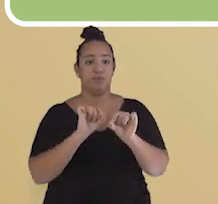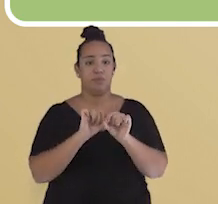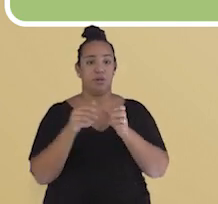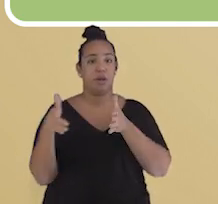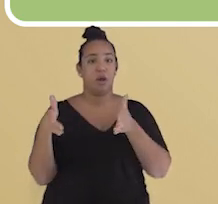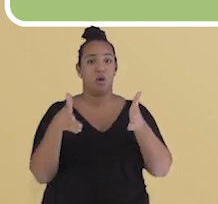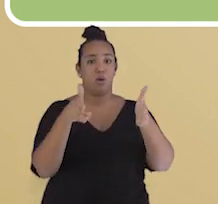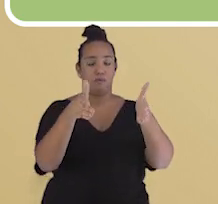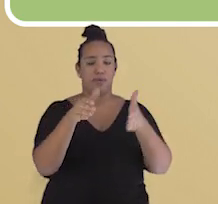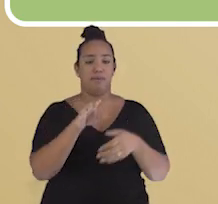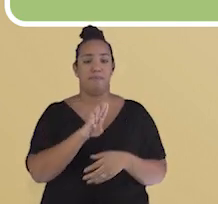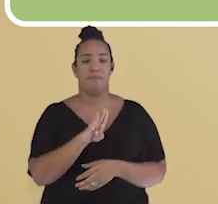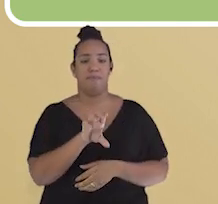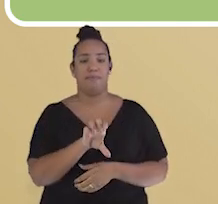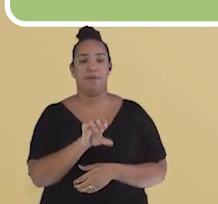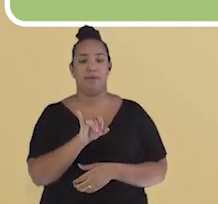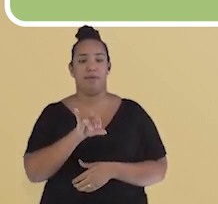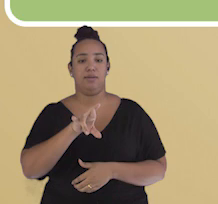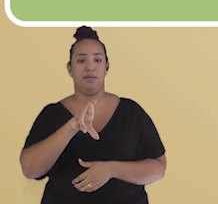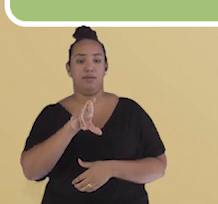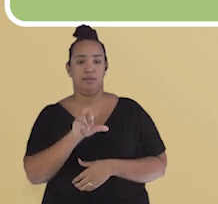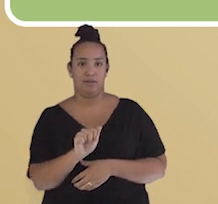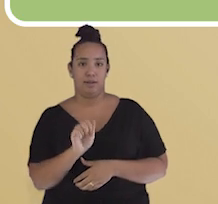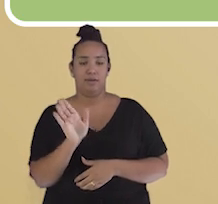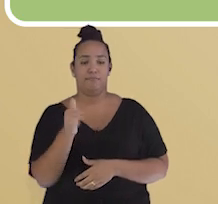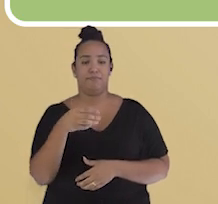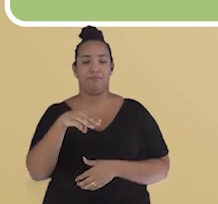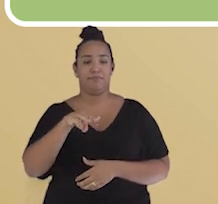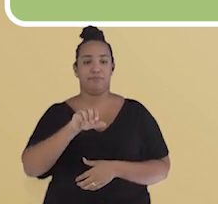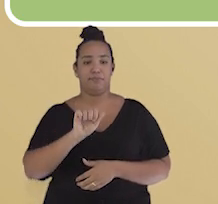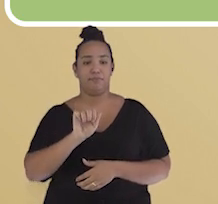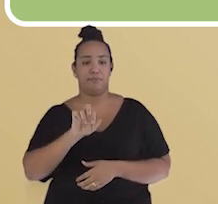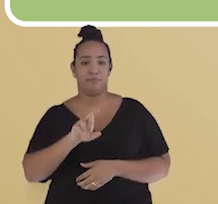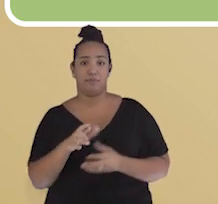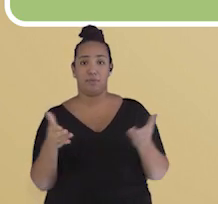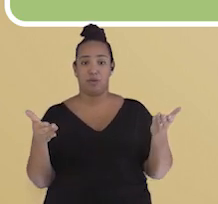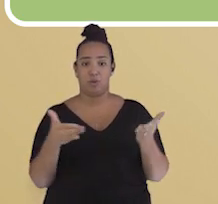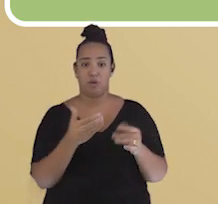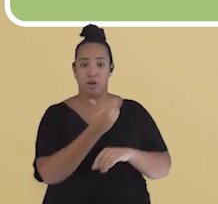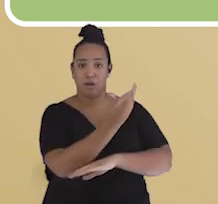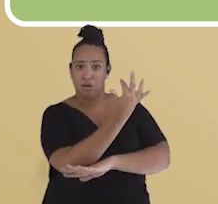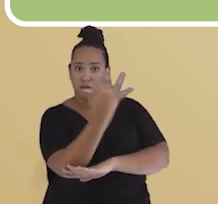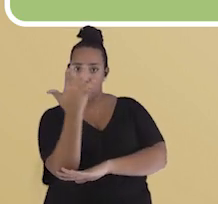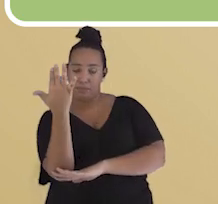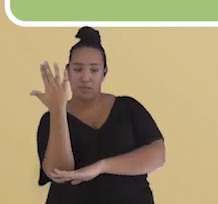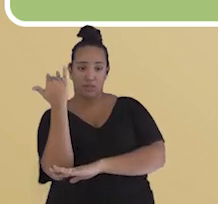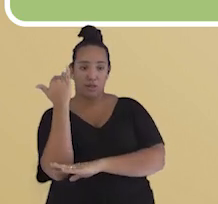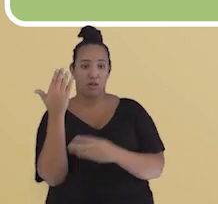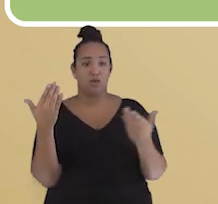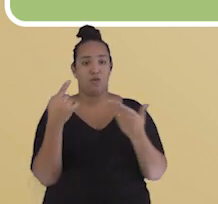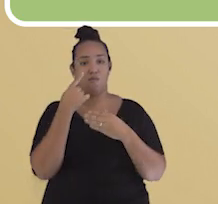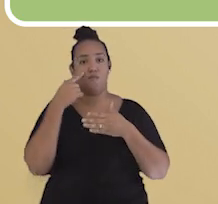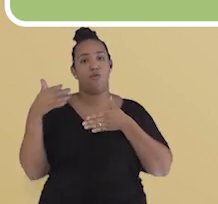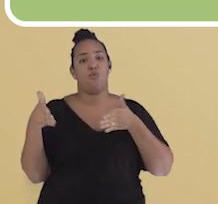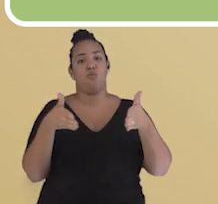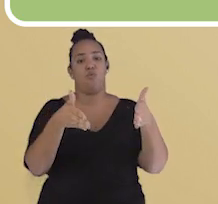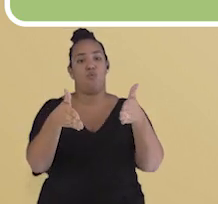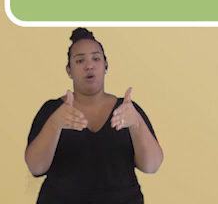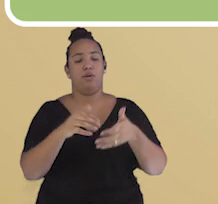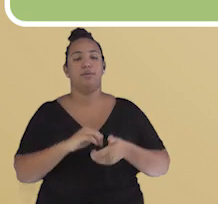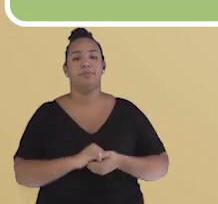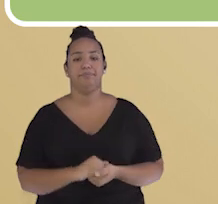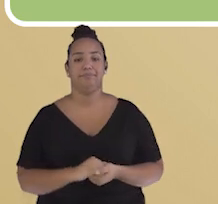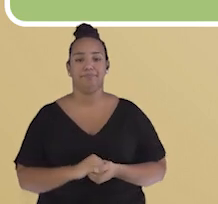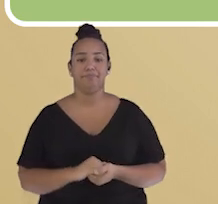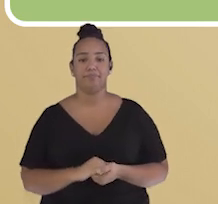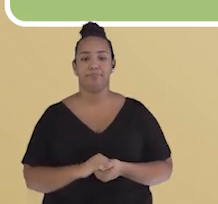avenidas, como a gente pode ver agora. E temos também essas fotos de Vitória, o mesmo lugar em tempos